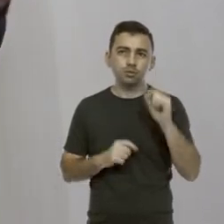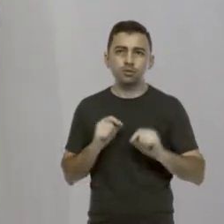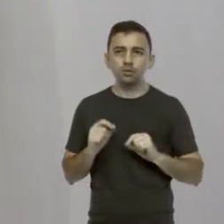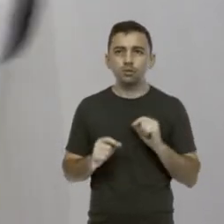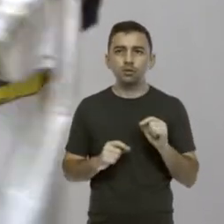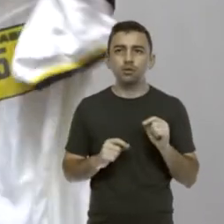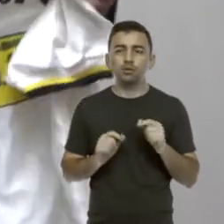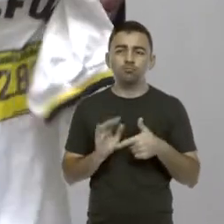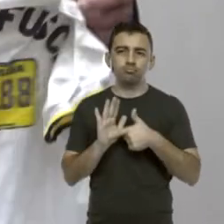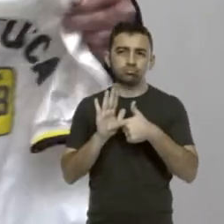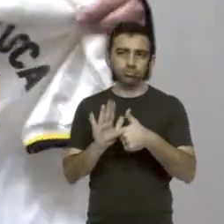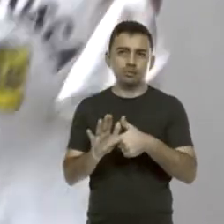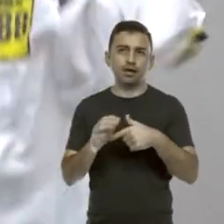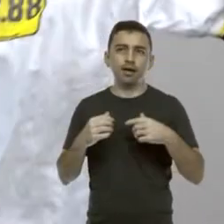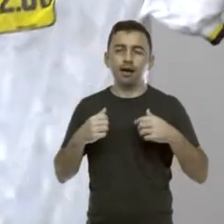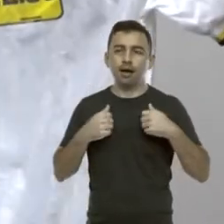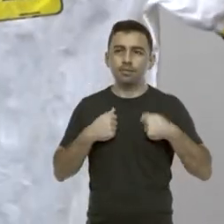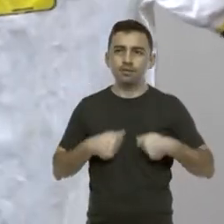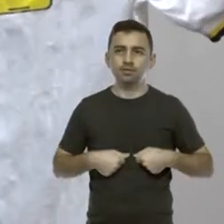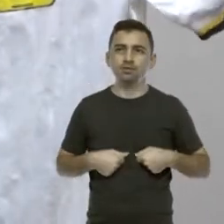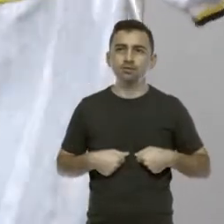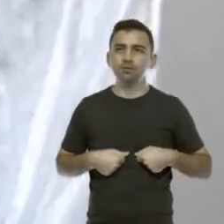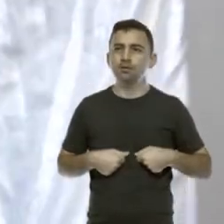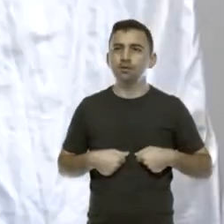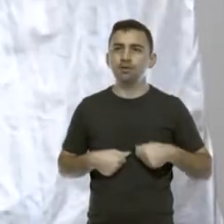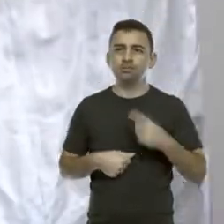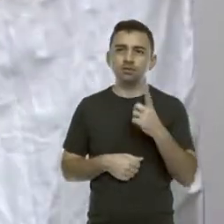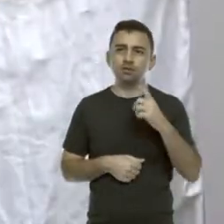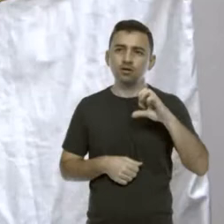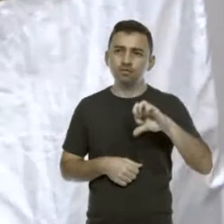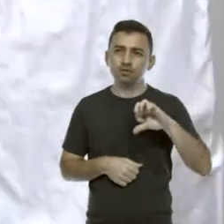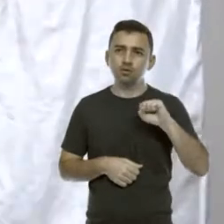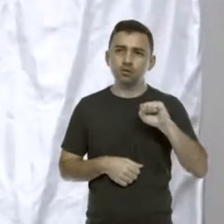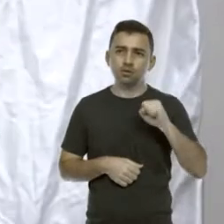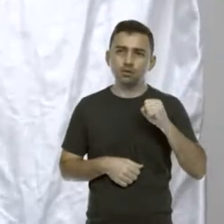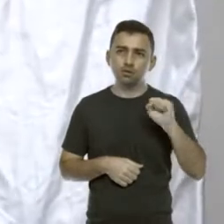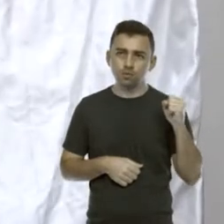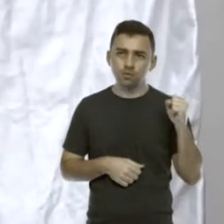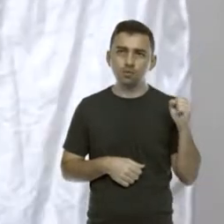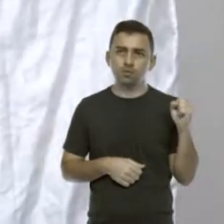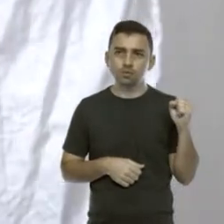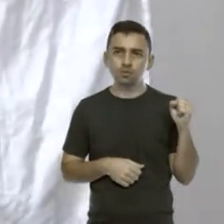estrear uma camisa que, desde 1988,